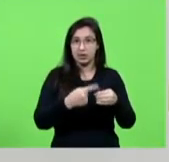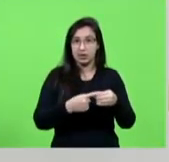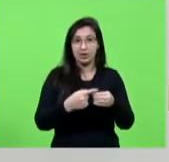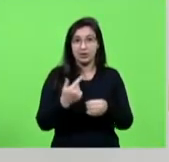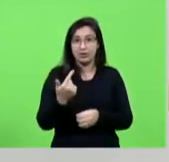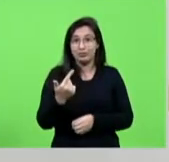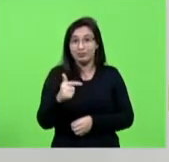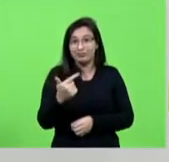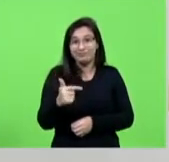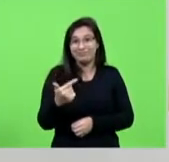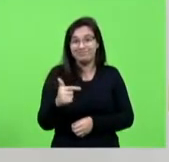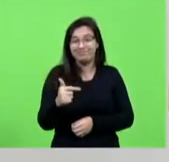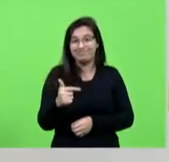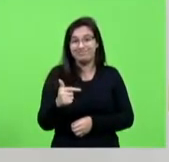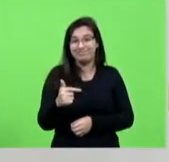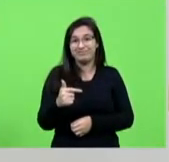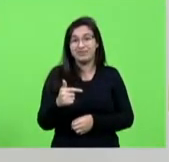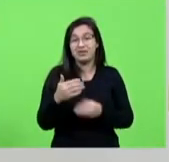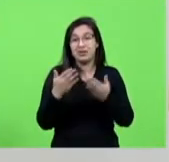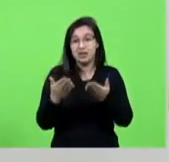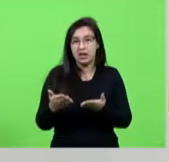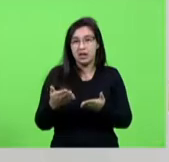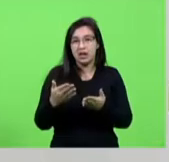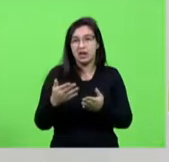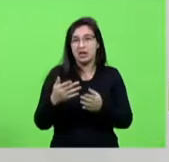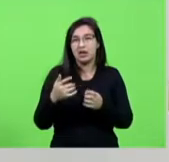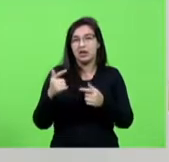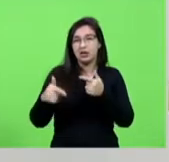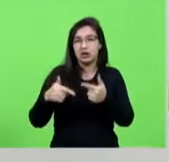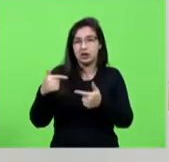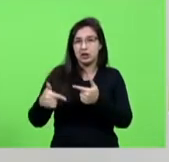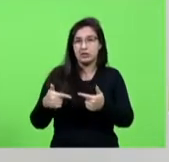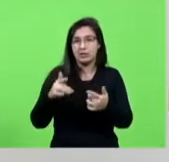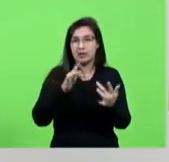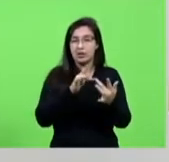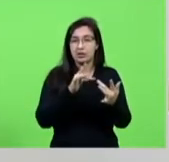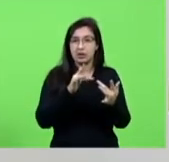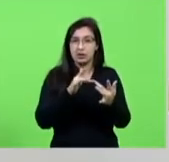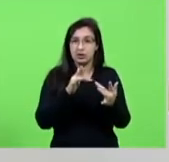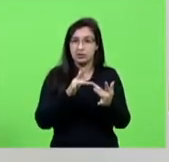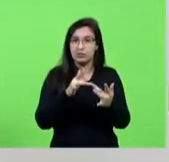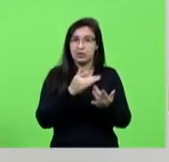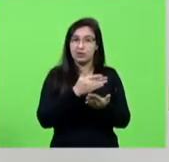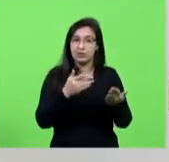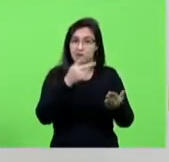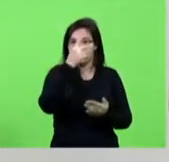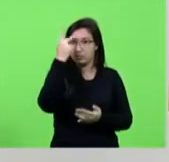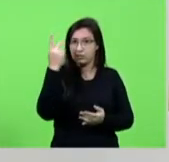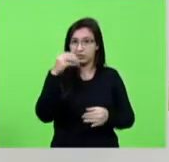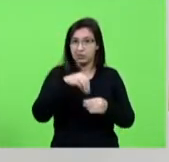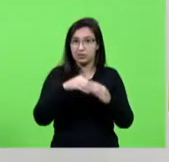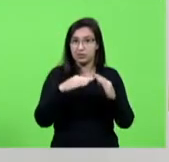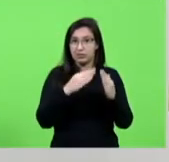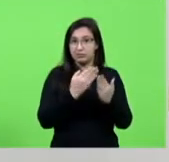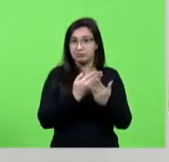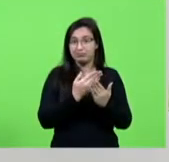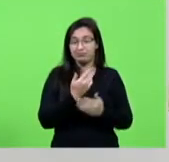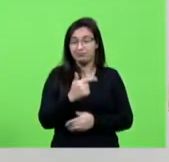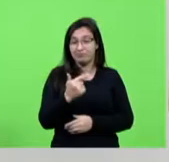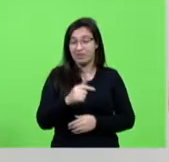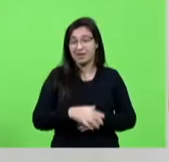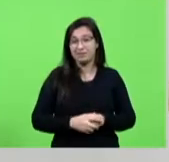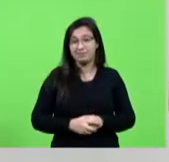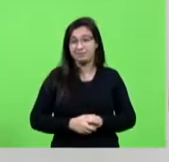prestados pelo Hospital São José, pessoas que não moram, dos atendimentos lá dentro. Para chegar a 30%,